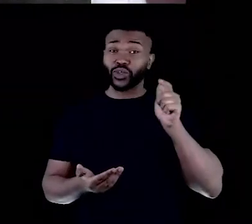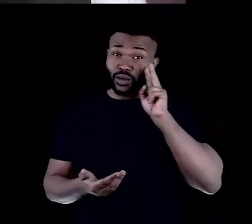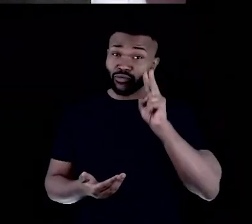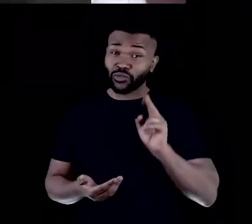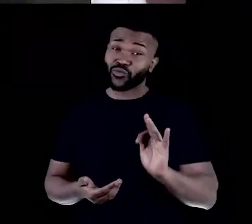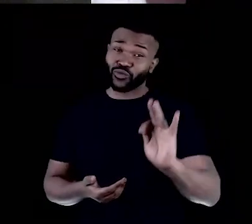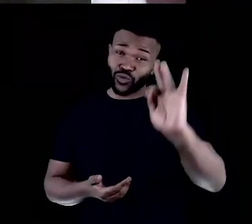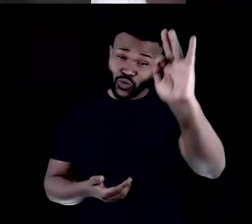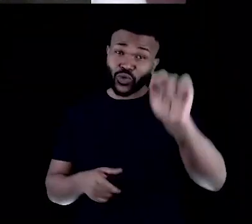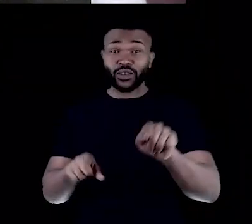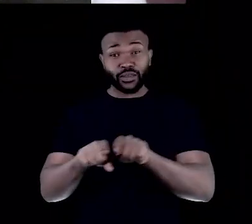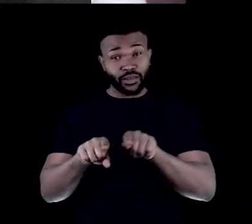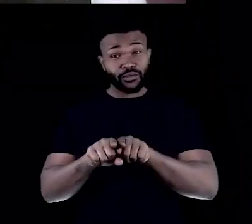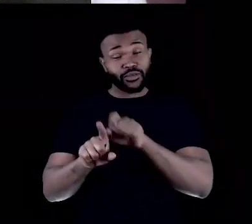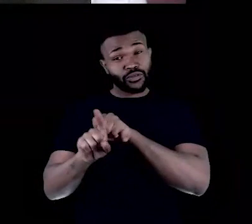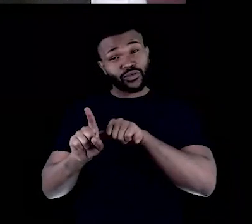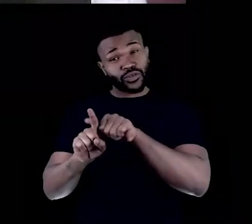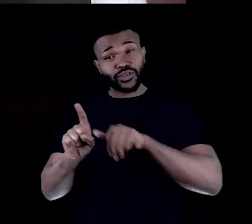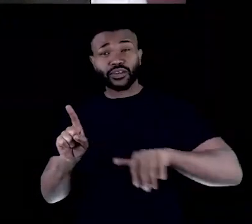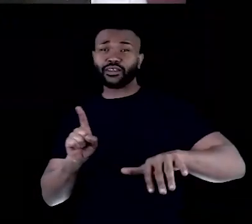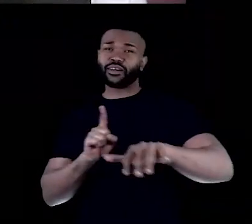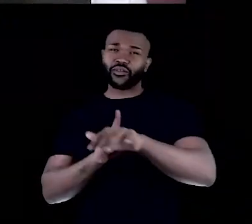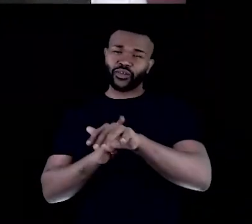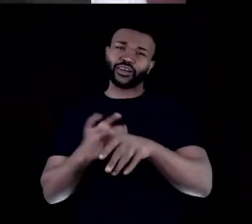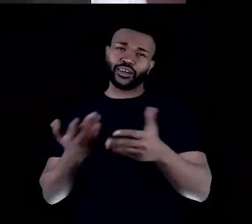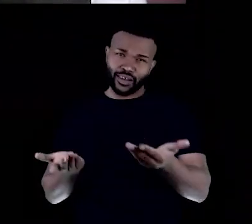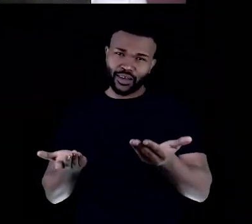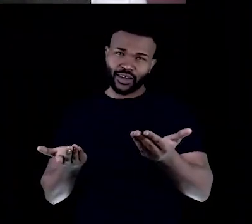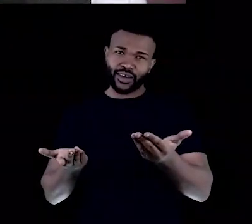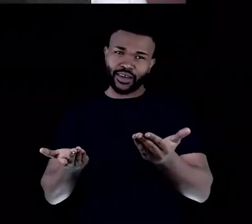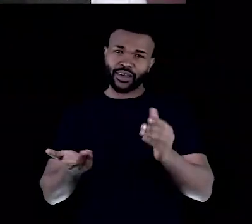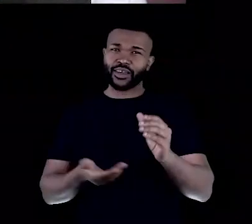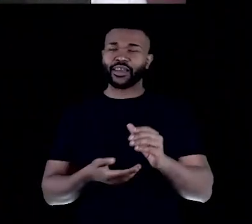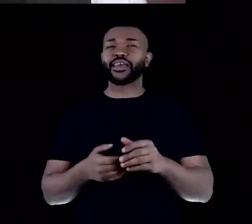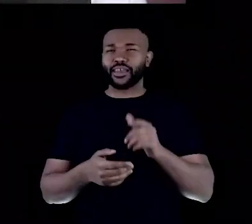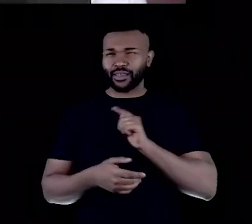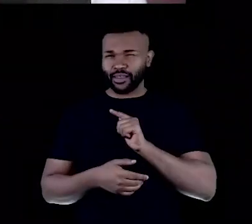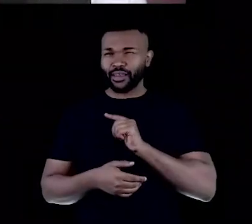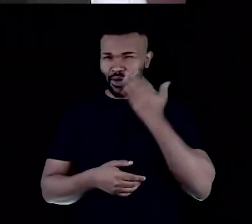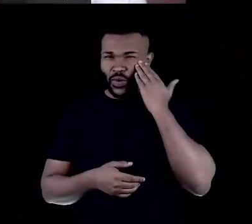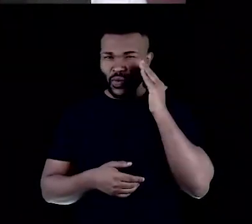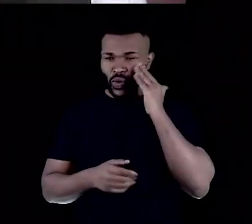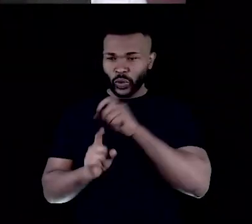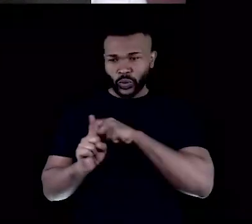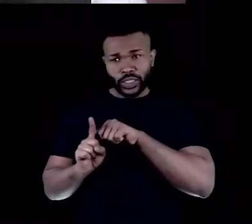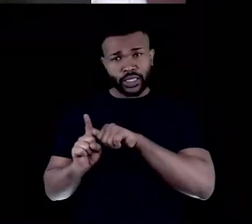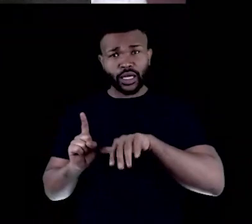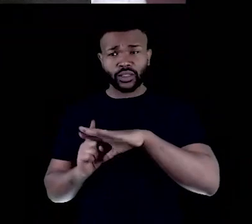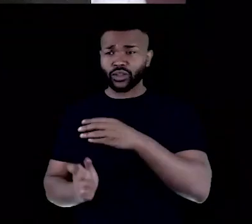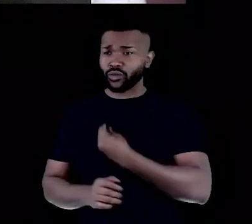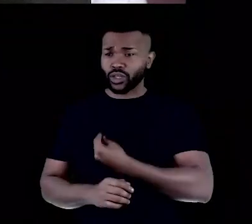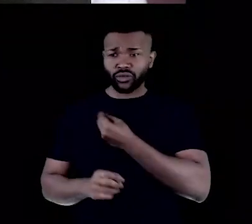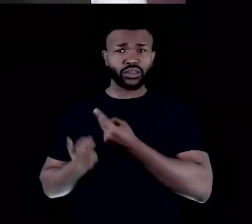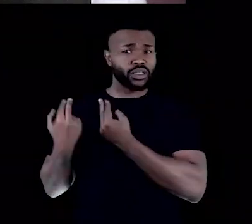para frente agora. E olhar para sociedades estáveis, ao invés de olhar para sociedades em crise. Existem sociedades que estão